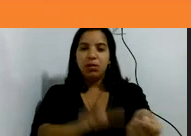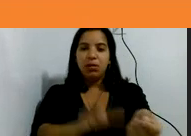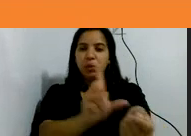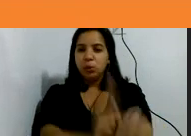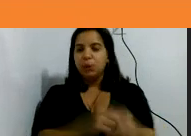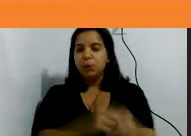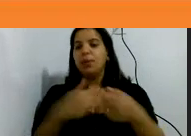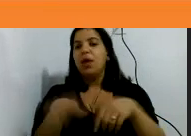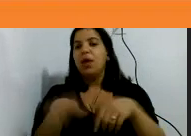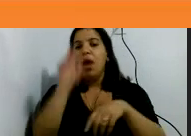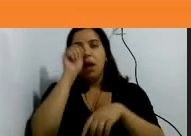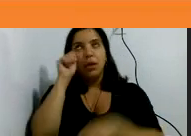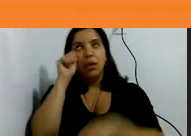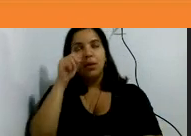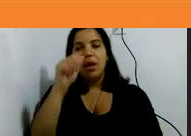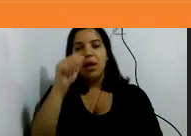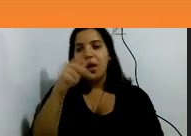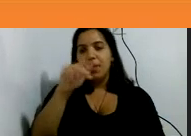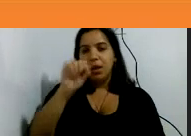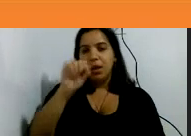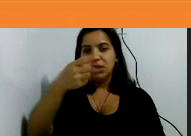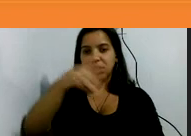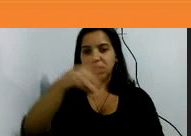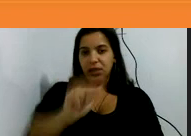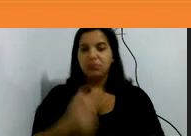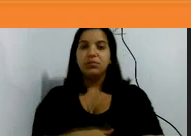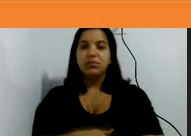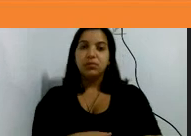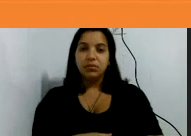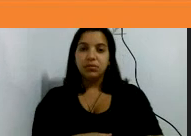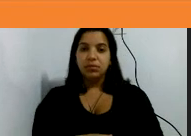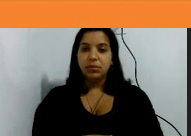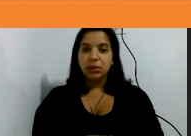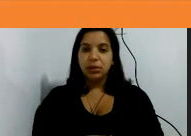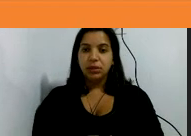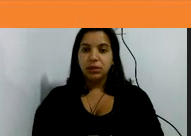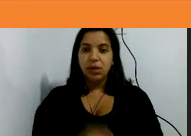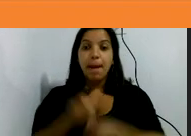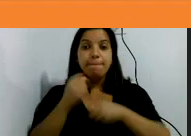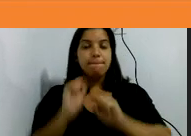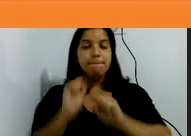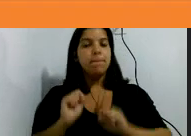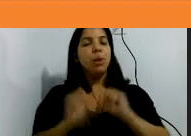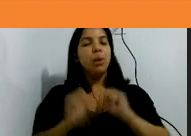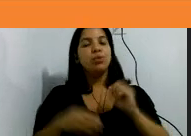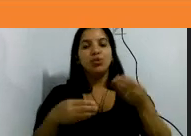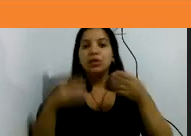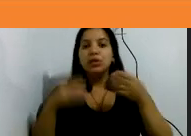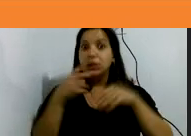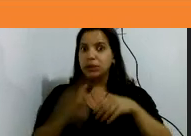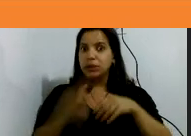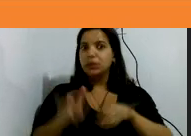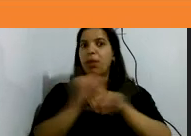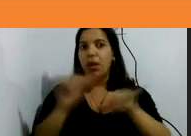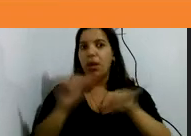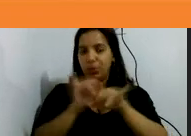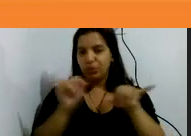mielodisplásica, na anemia aplásica, e a gente pode sempre estar reforçando